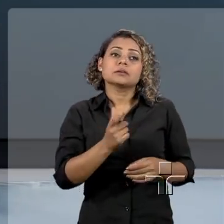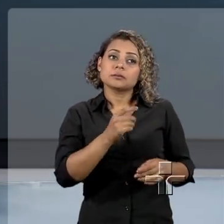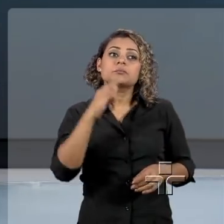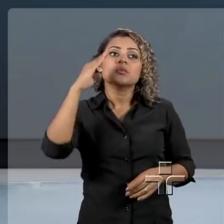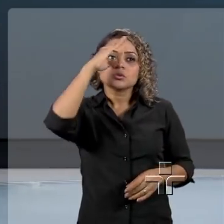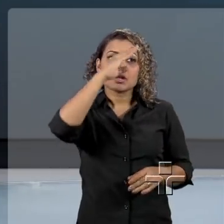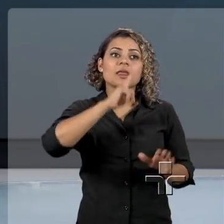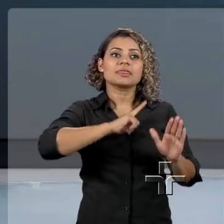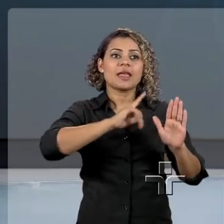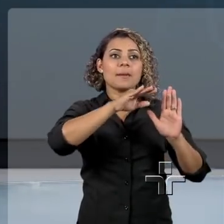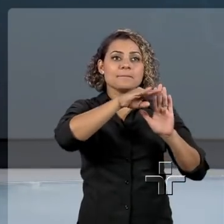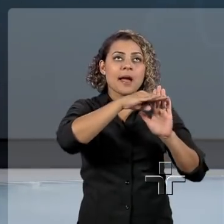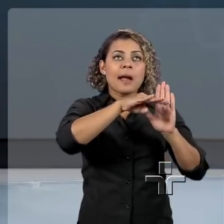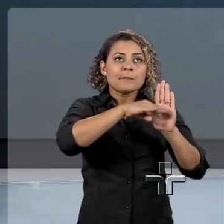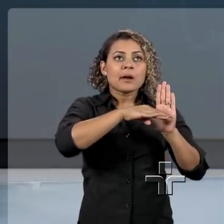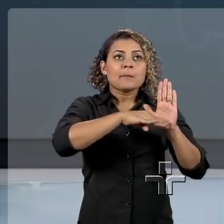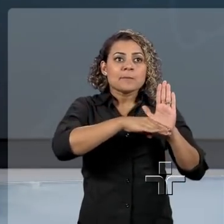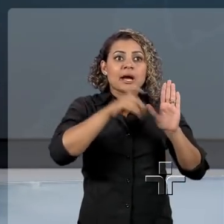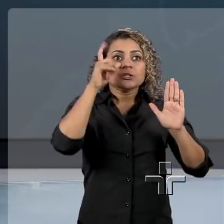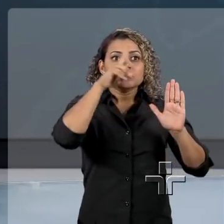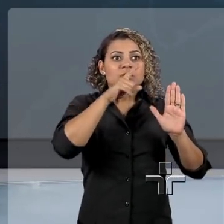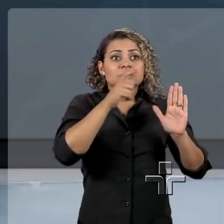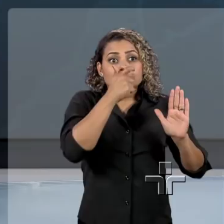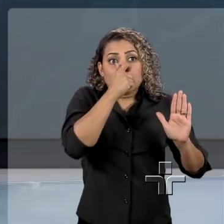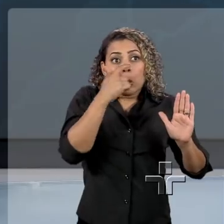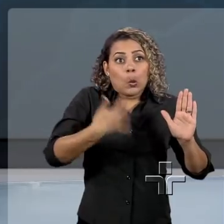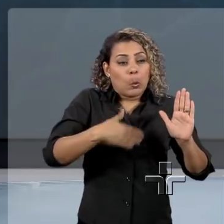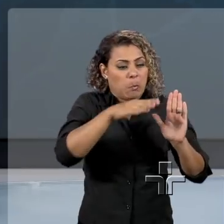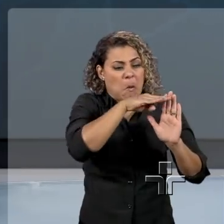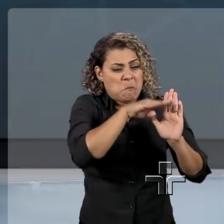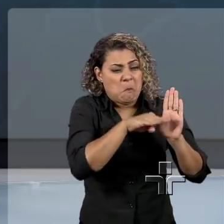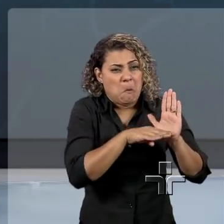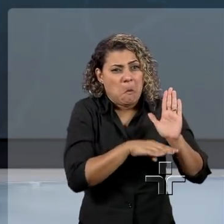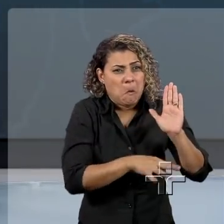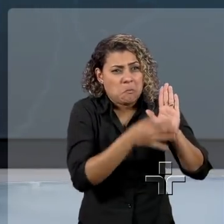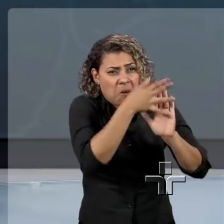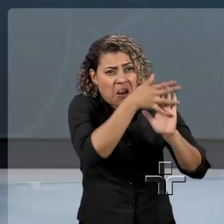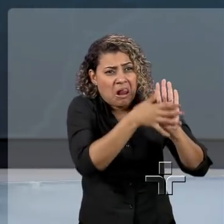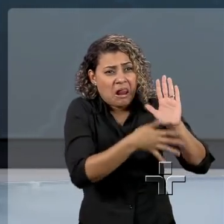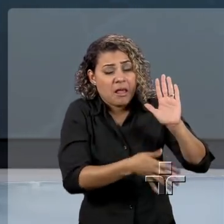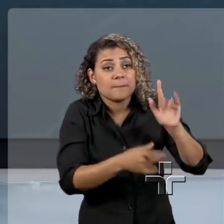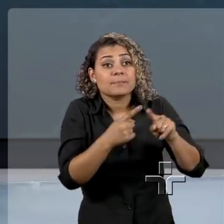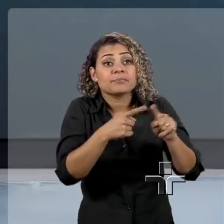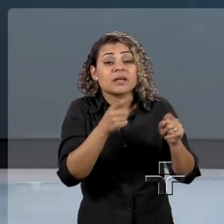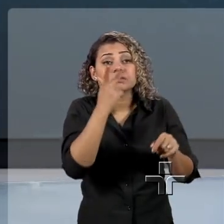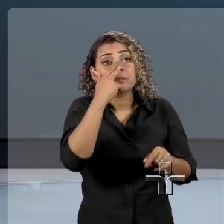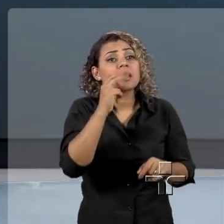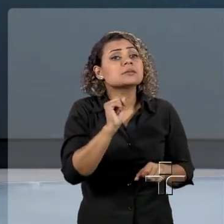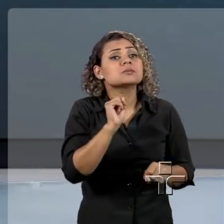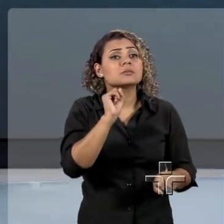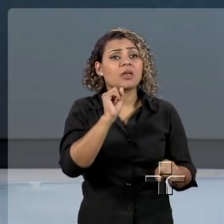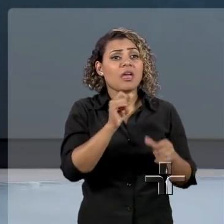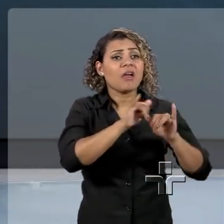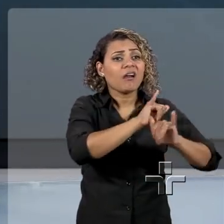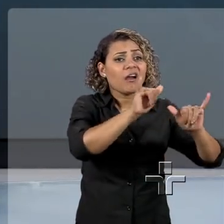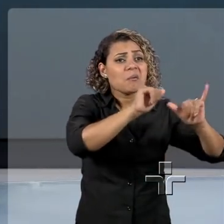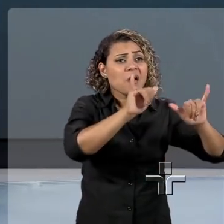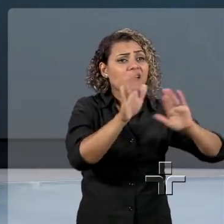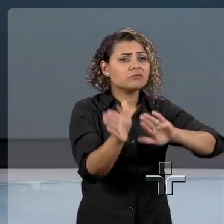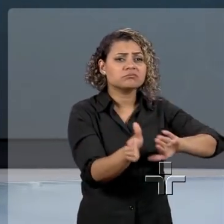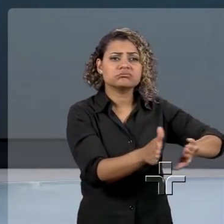bastante atribulada, e isso mostra que ele está começando a deixar o discurso de campanha de lado